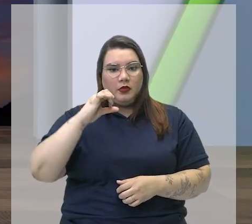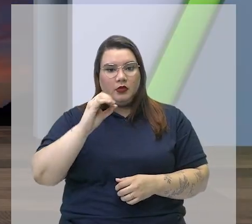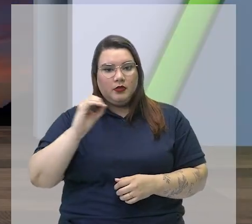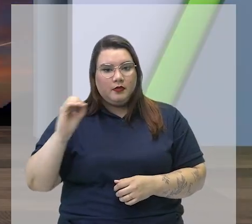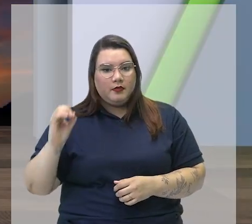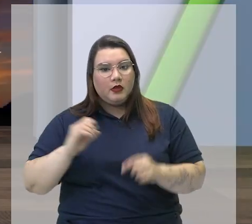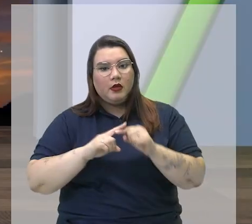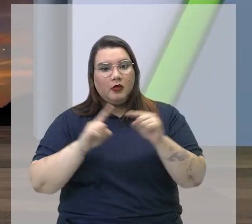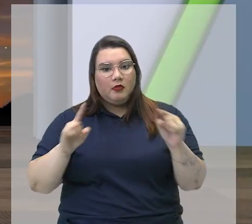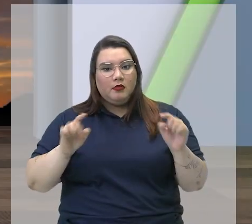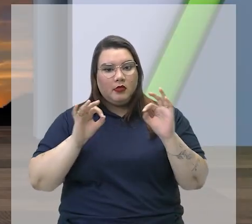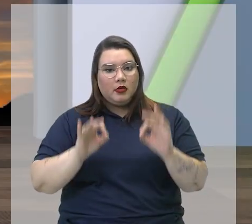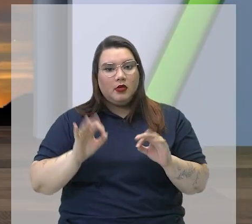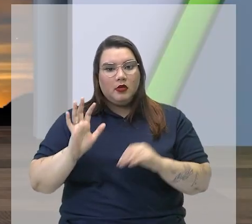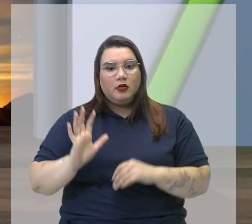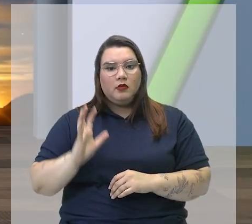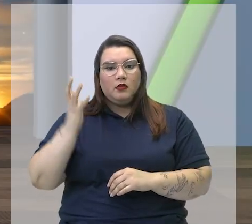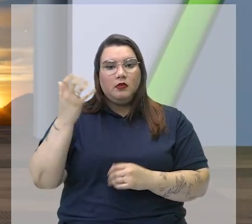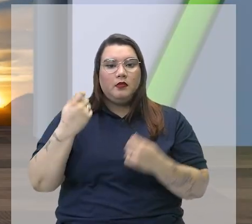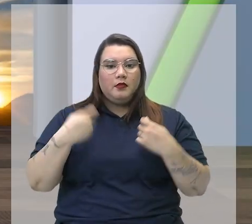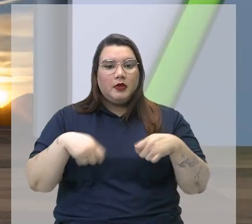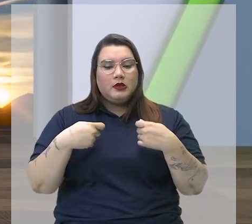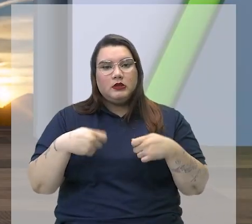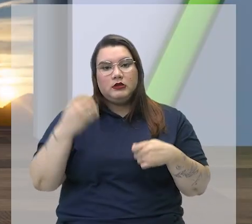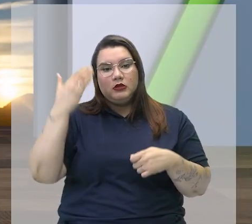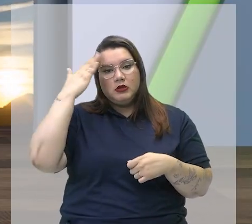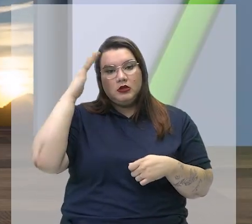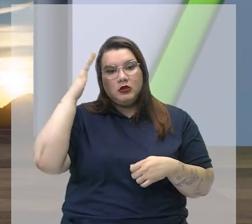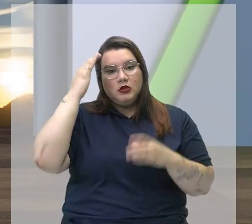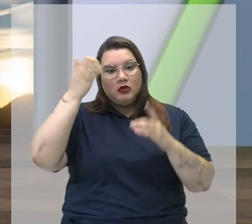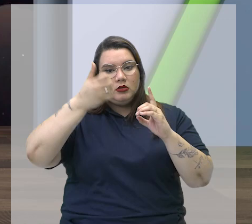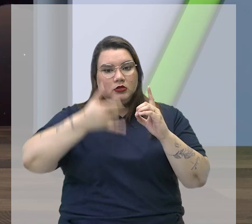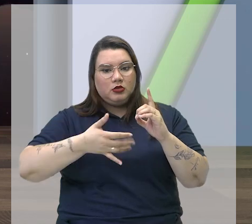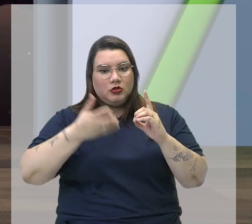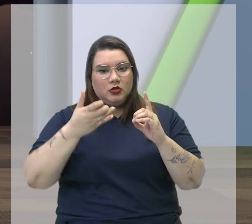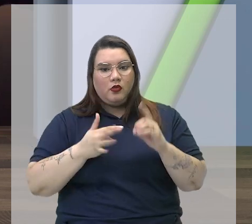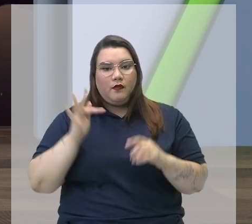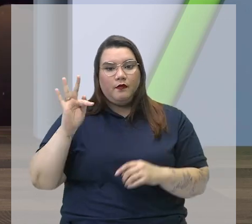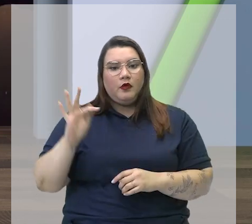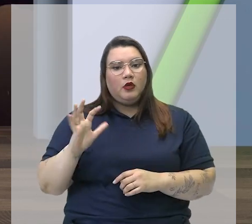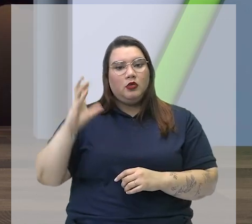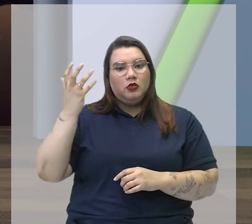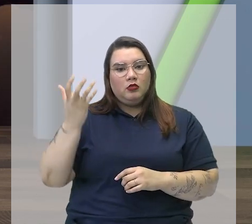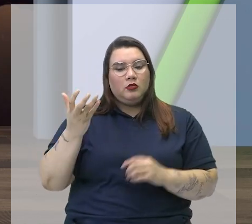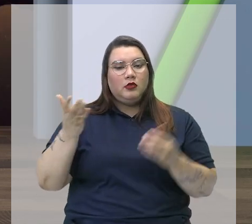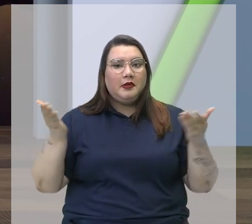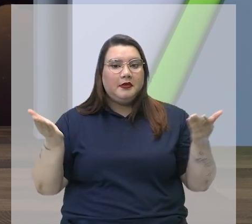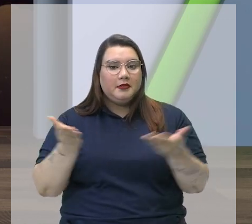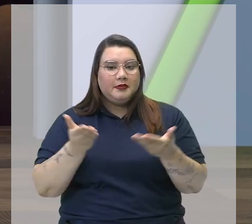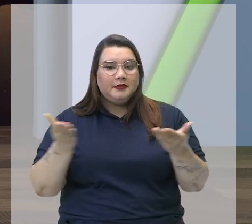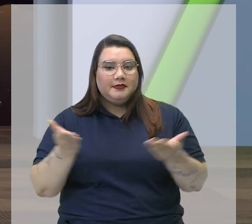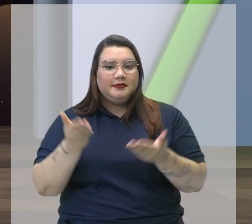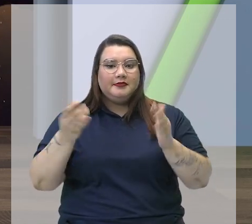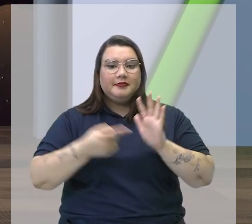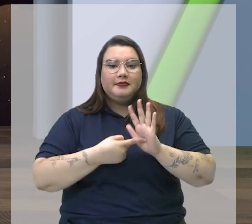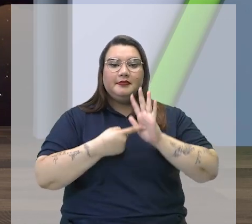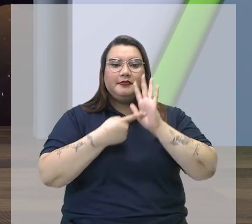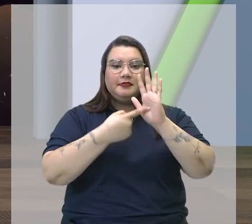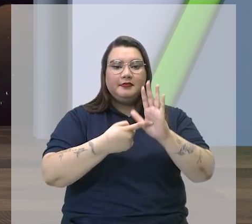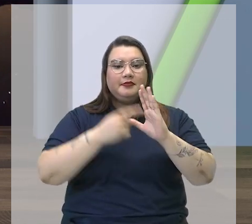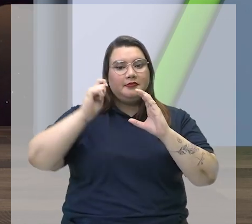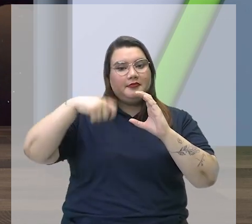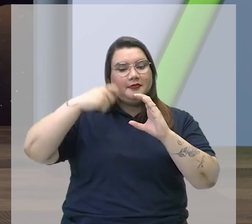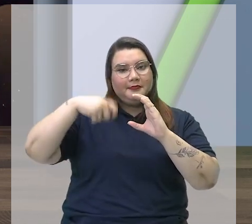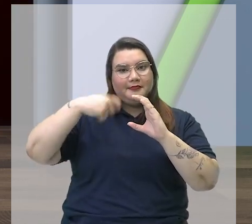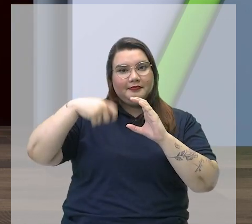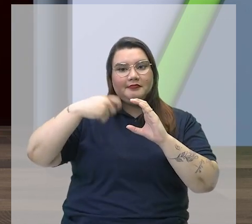1900. Claro que para ocorrer isto, eu tenho que entender e descrever os fenômenos. E agora eu trago para